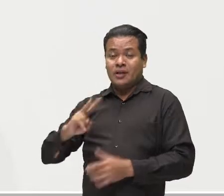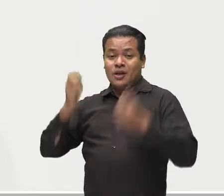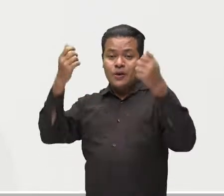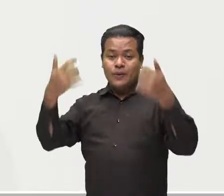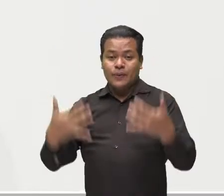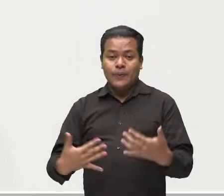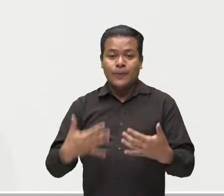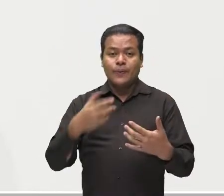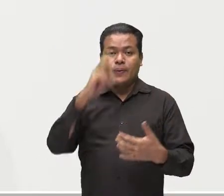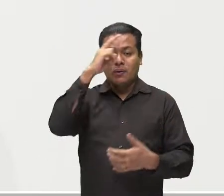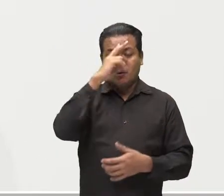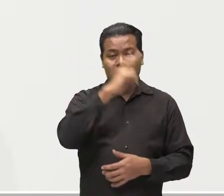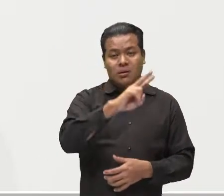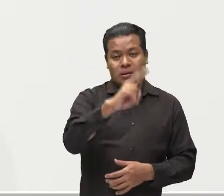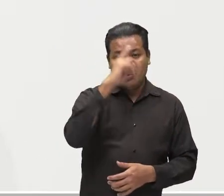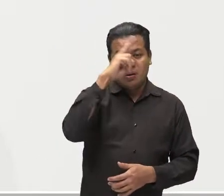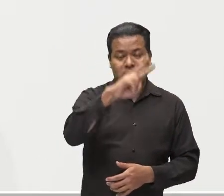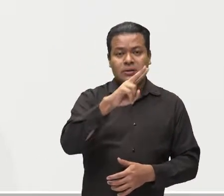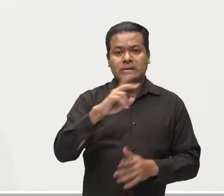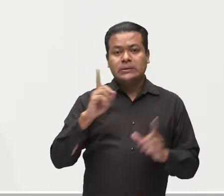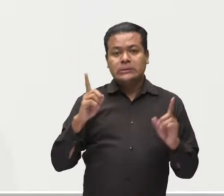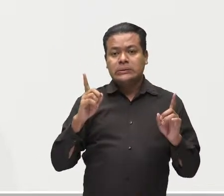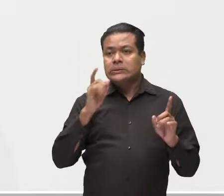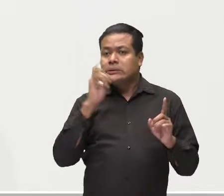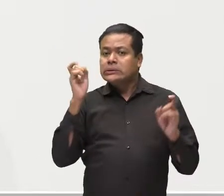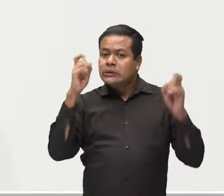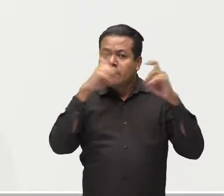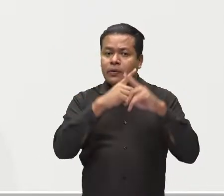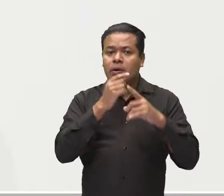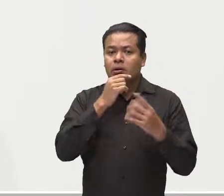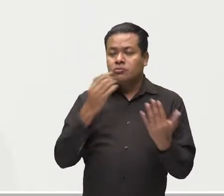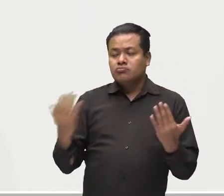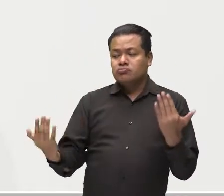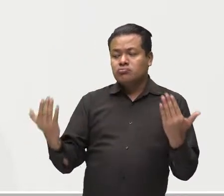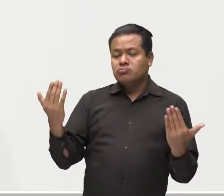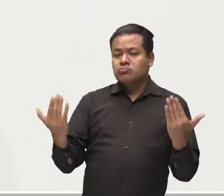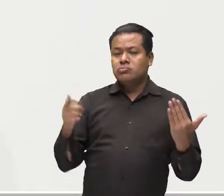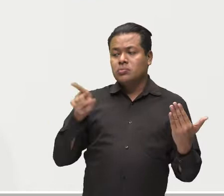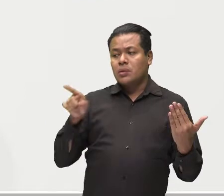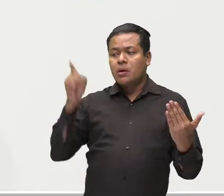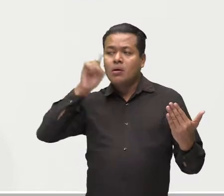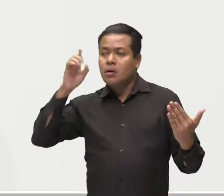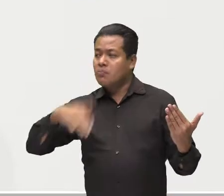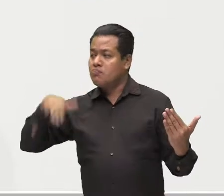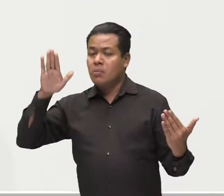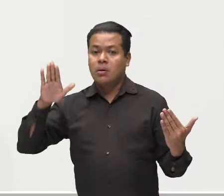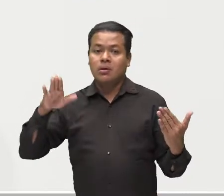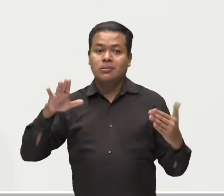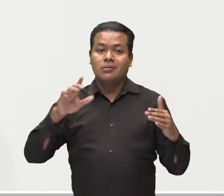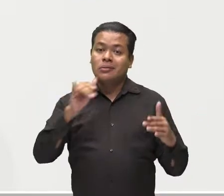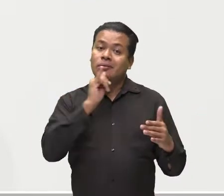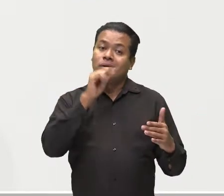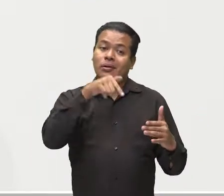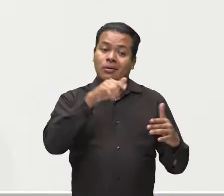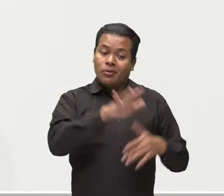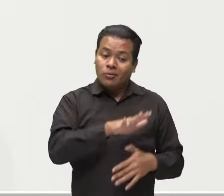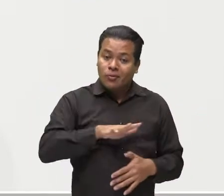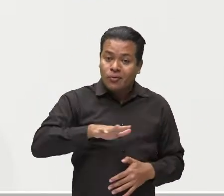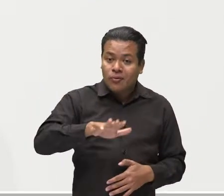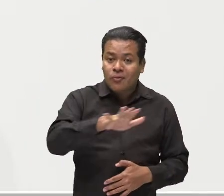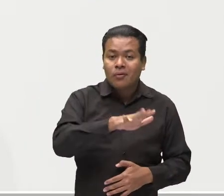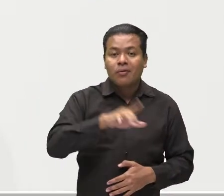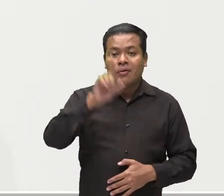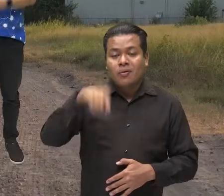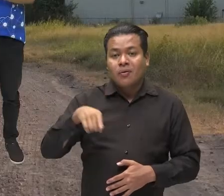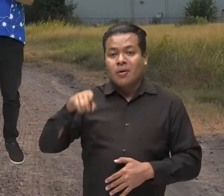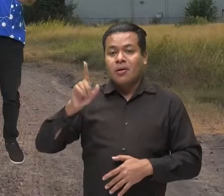essa desvantagem em relação à presença dos Estados Unidos, né, historicamente falando. Inclusive, muitos dos terrenos que hoje em dia fazem parte